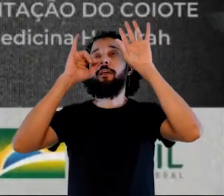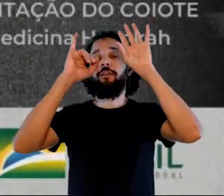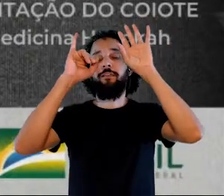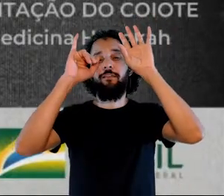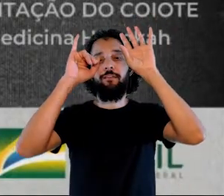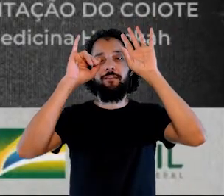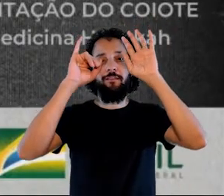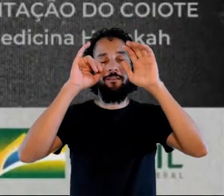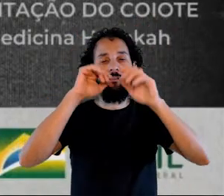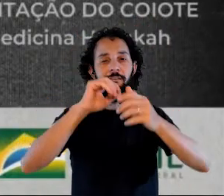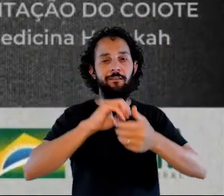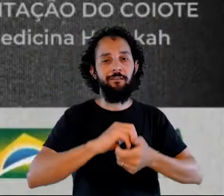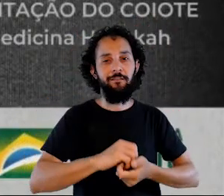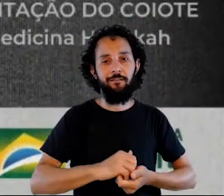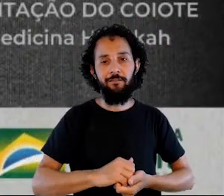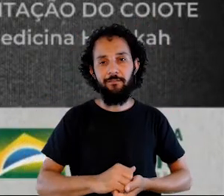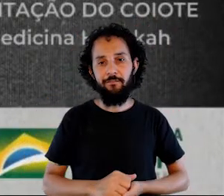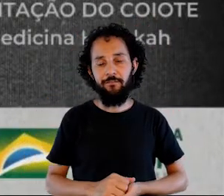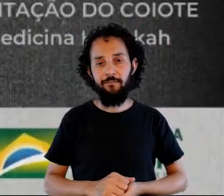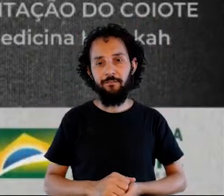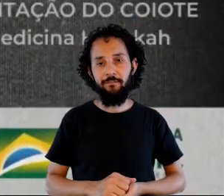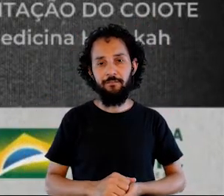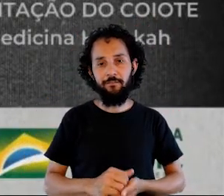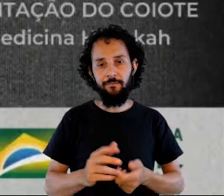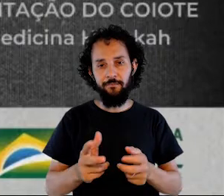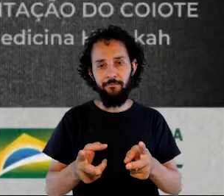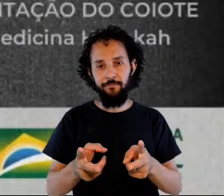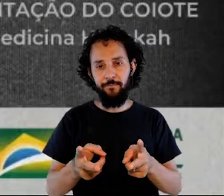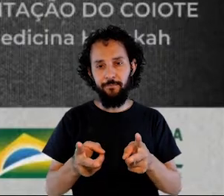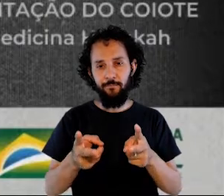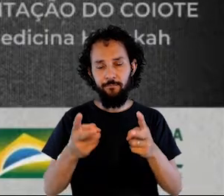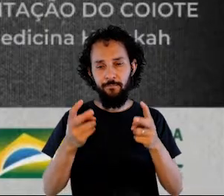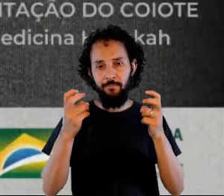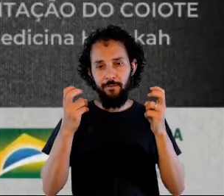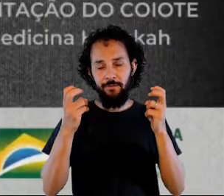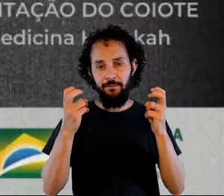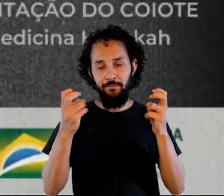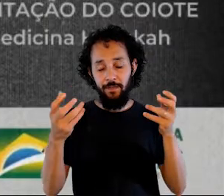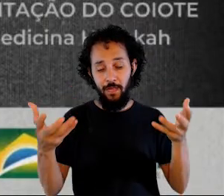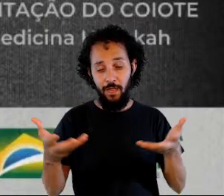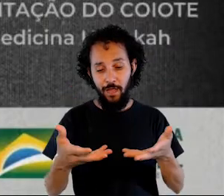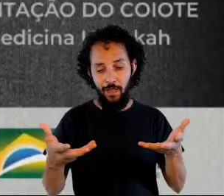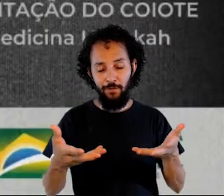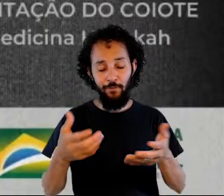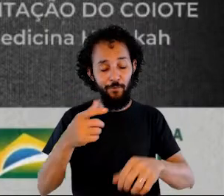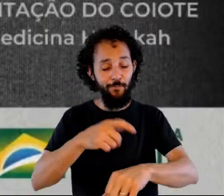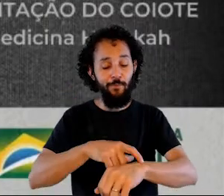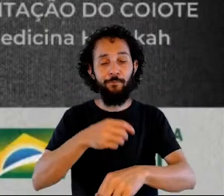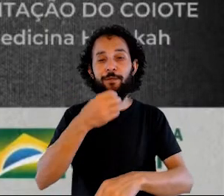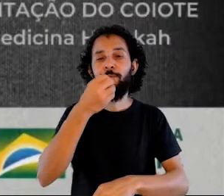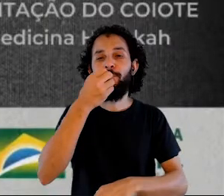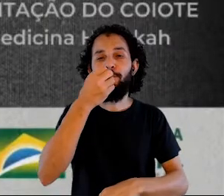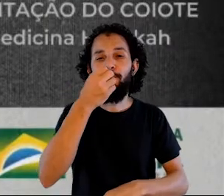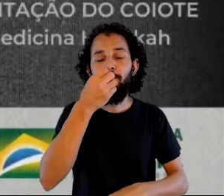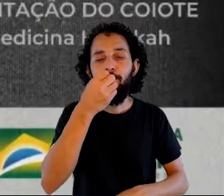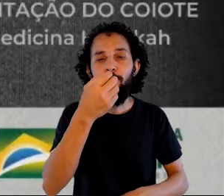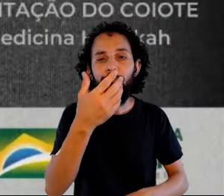E percebe que agora é um bom momento para estar